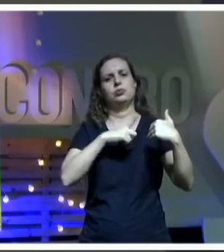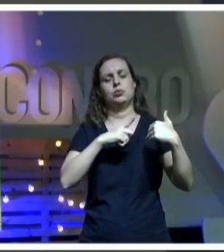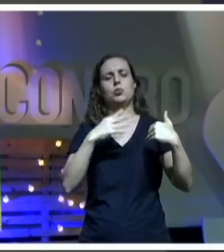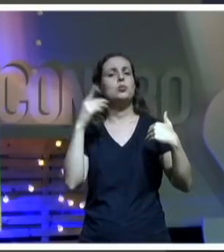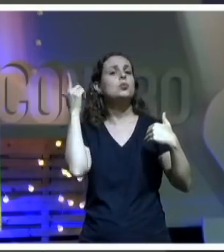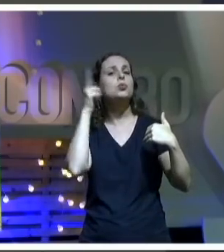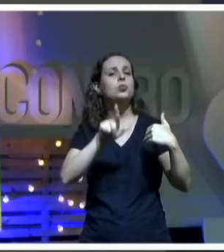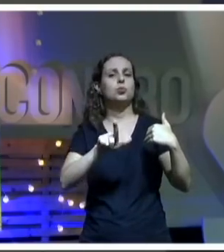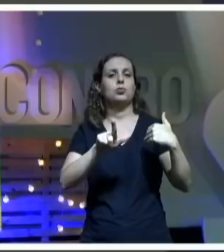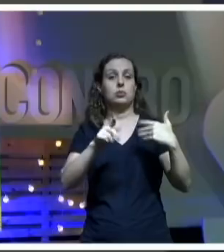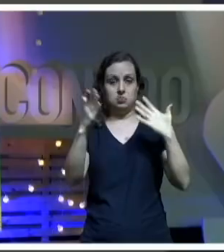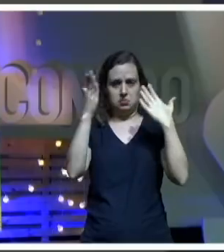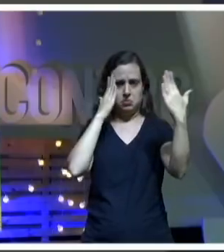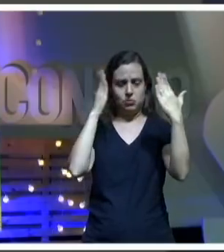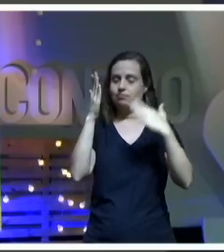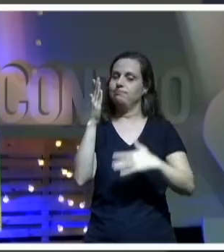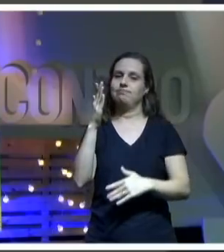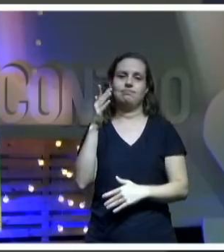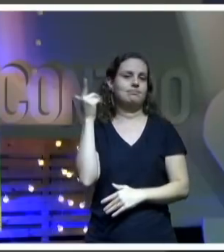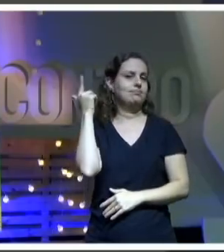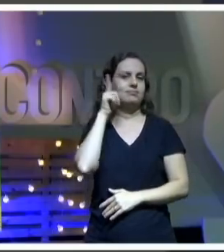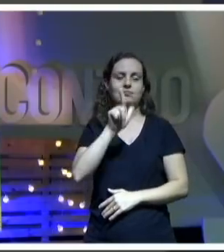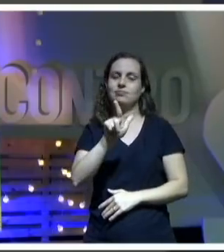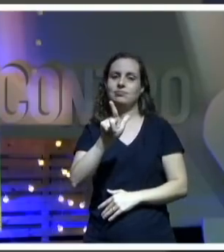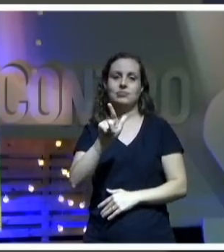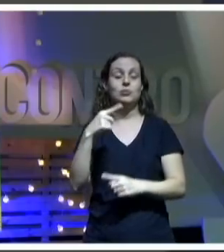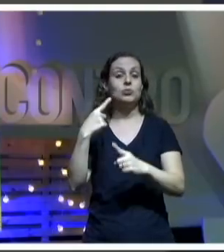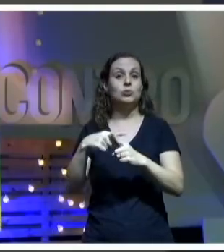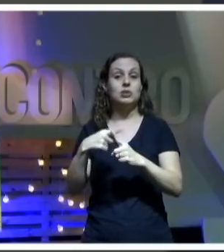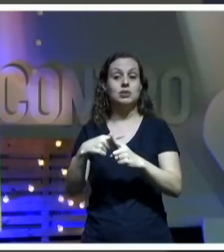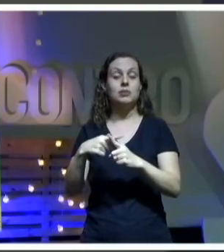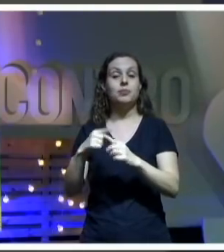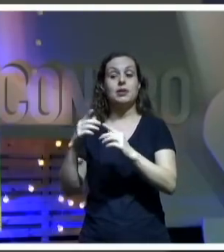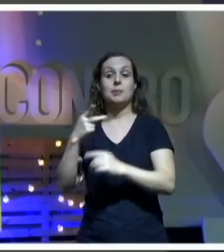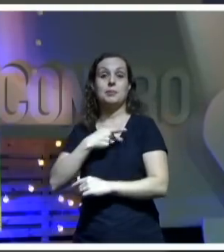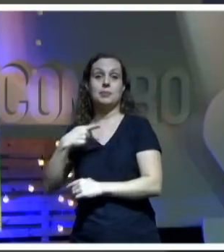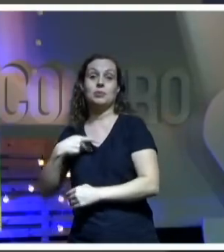terapeuta nenhum consegue fazer isso porque esse aconselhamento bíblico